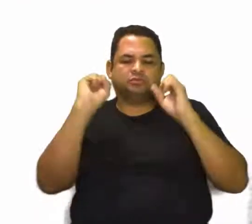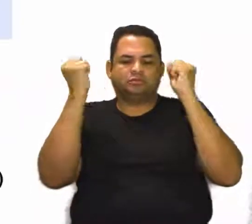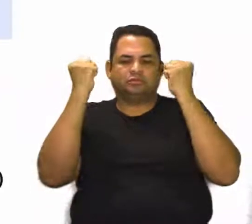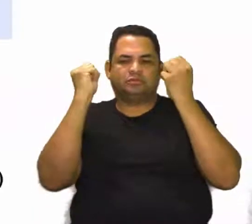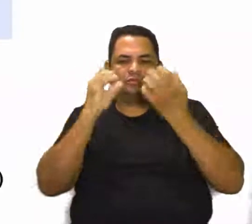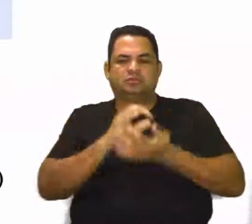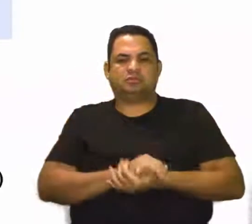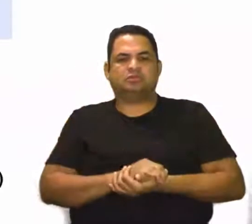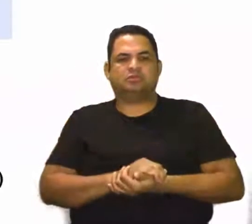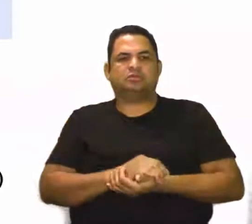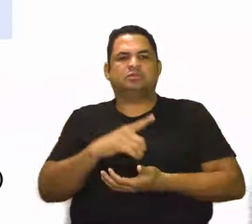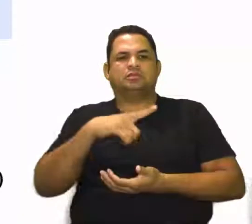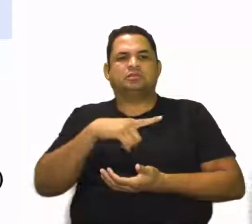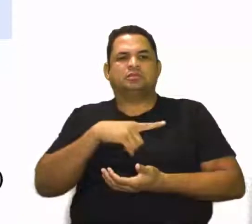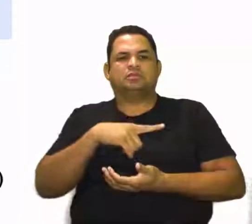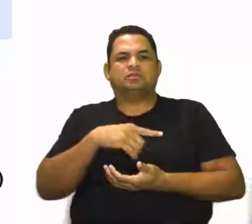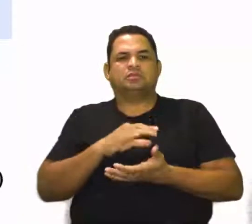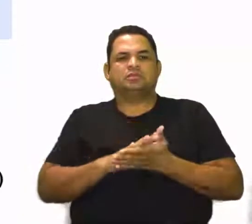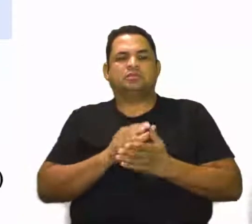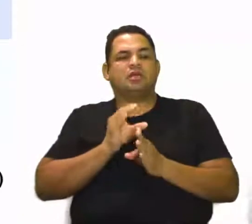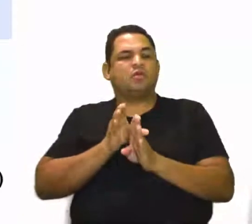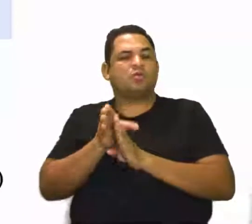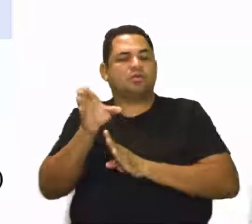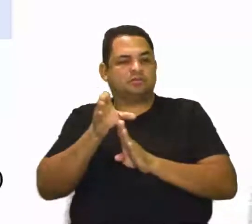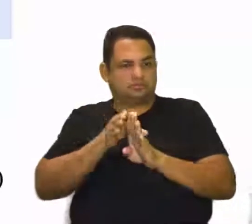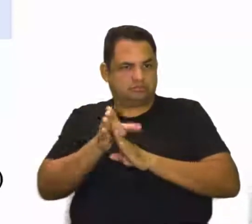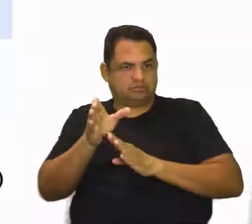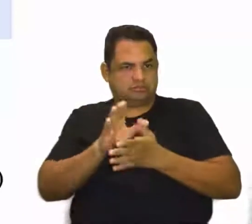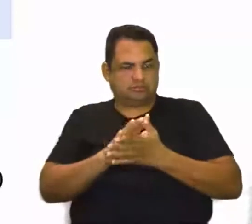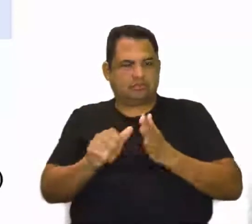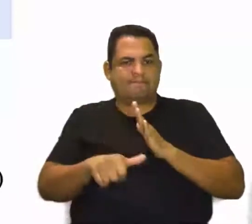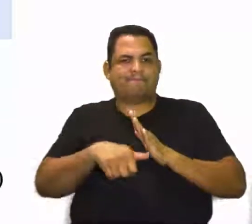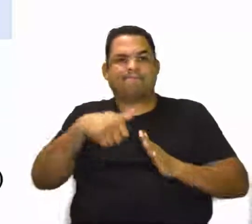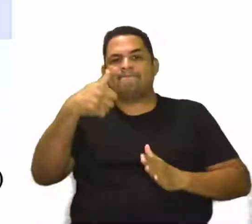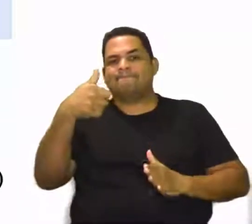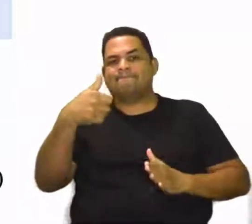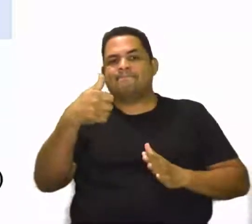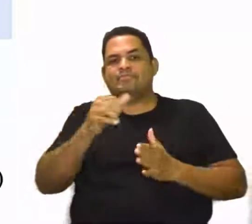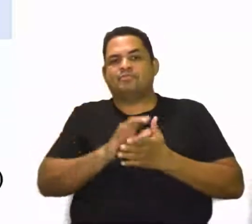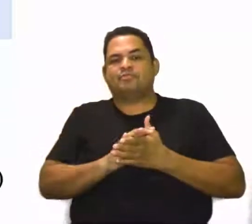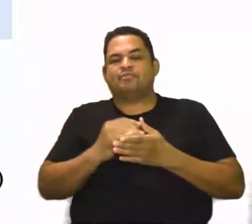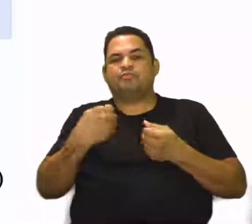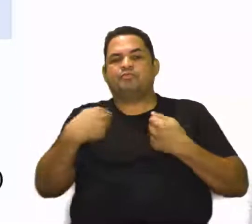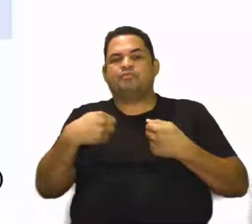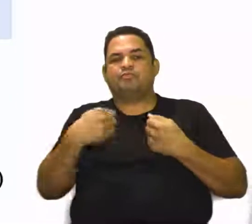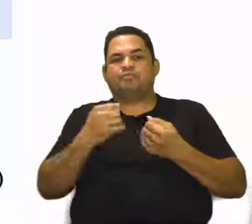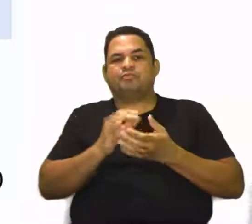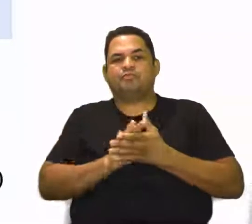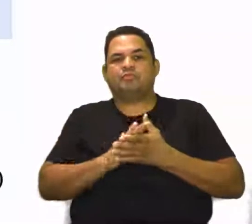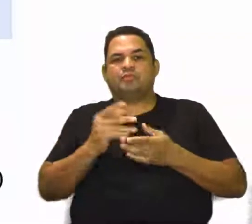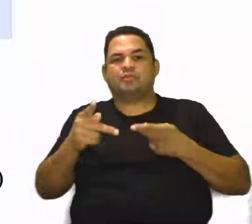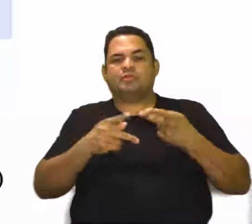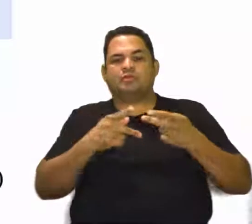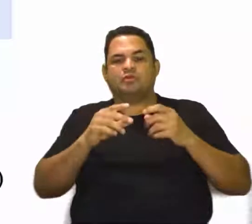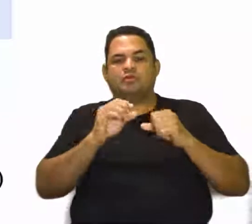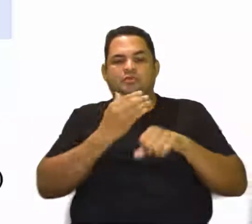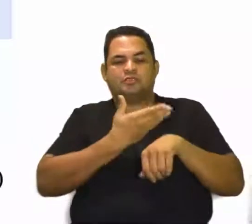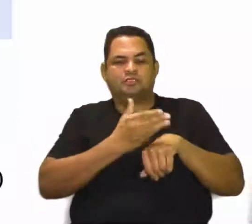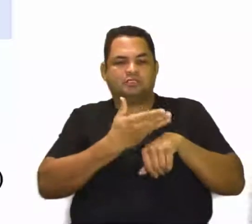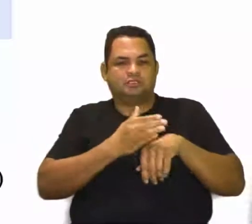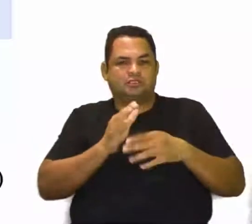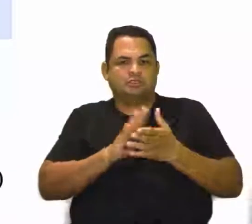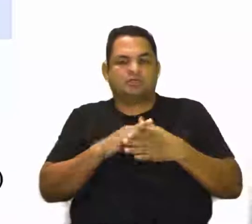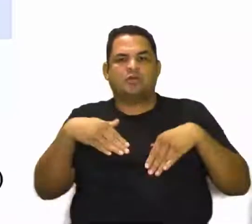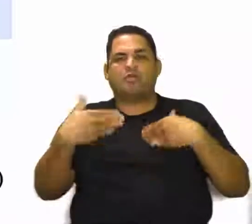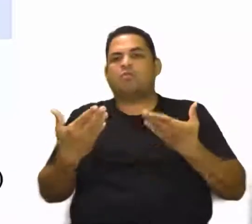física? Então a gente tem algumas recomendações. A primeira recomendação é que você precisa de um bom programa de exercício. E aí